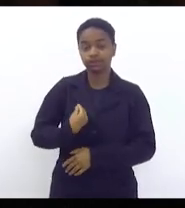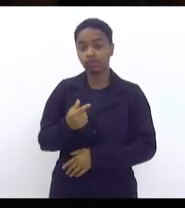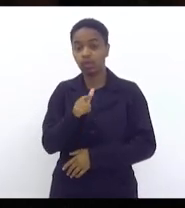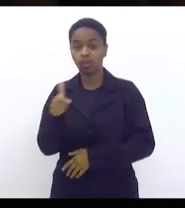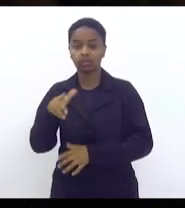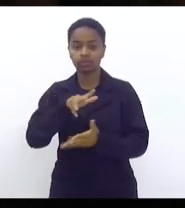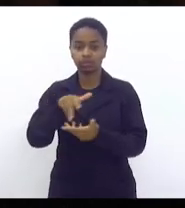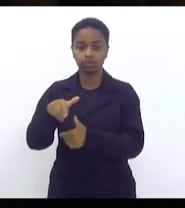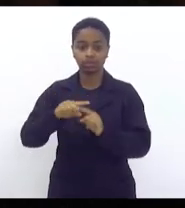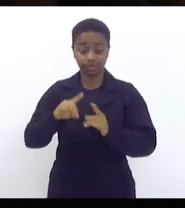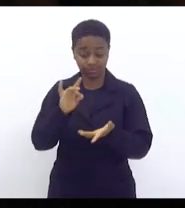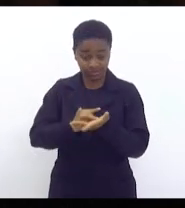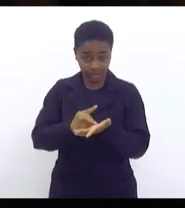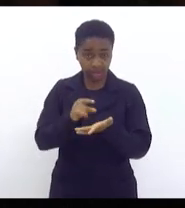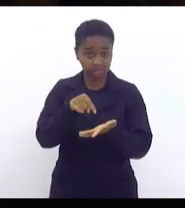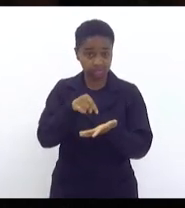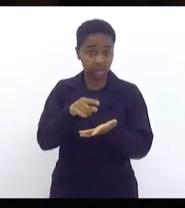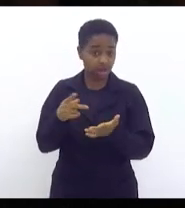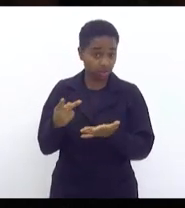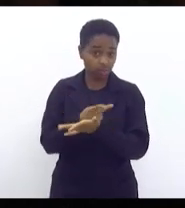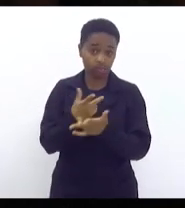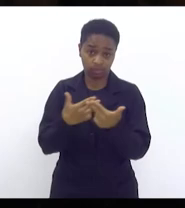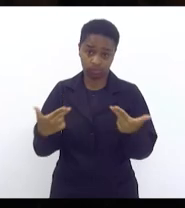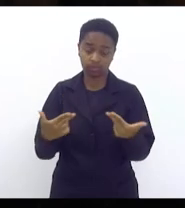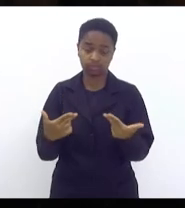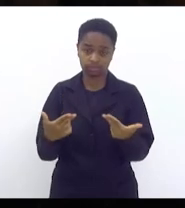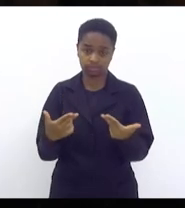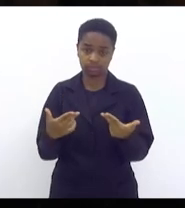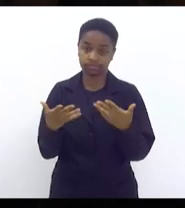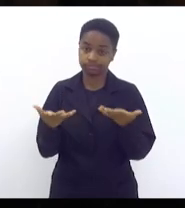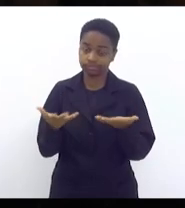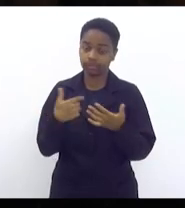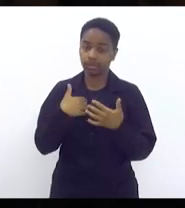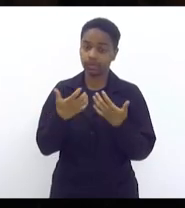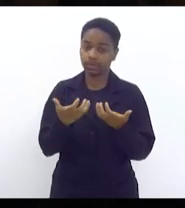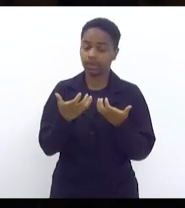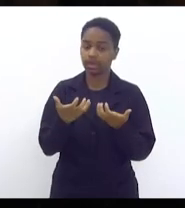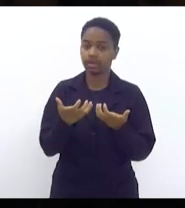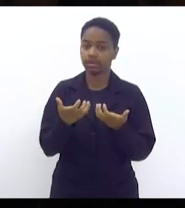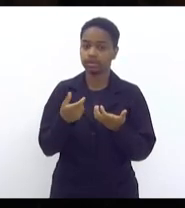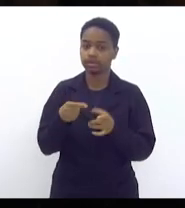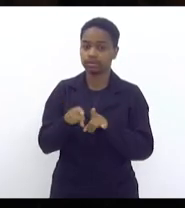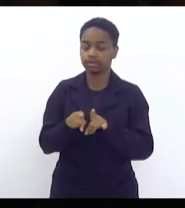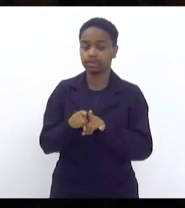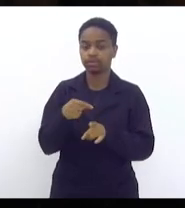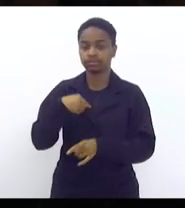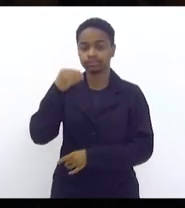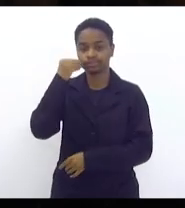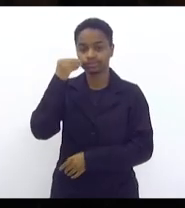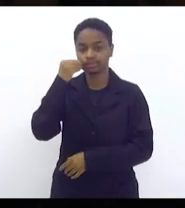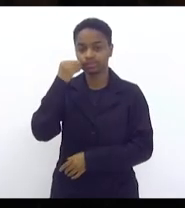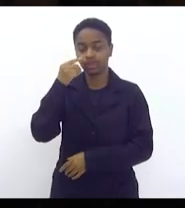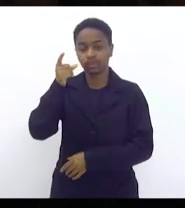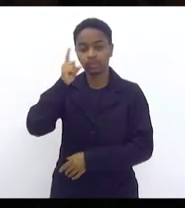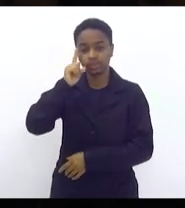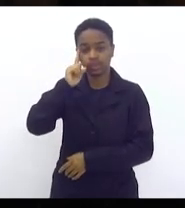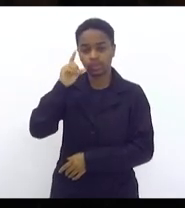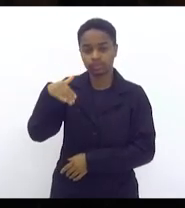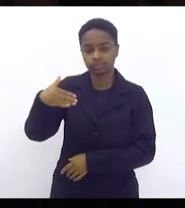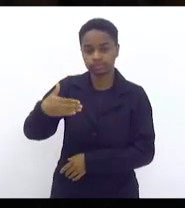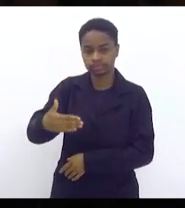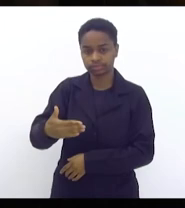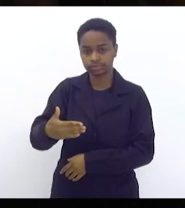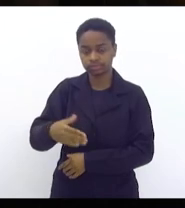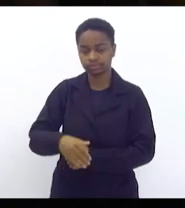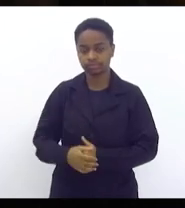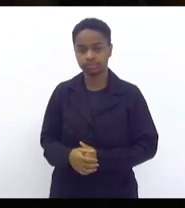aí. Eu gostaria, então, senhora presidente, e vou tentar fazer isso, que diariamente, daqui para frente,